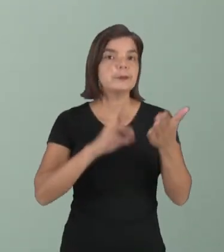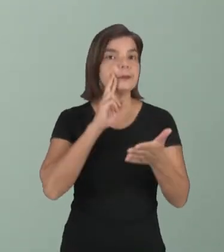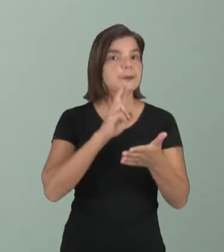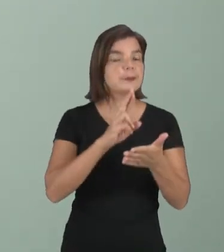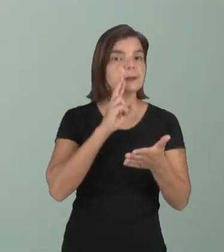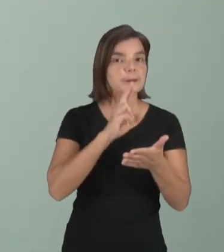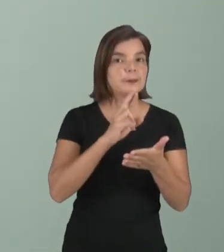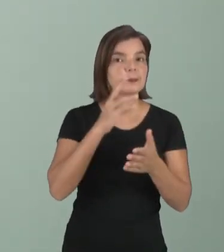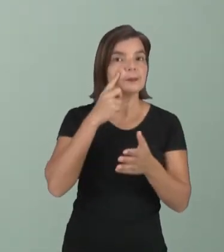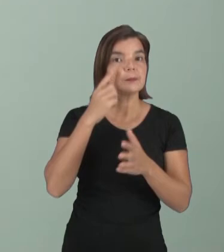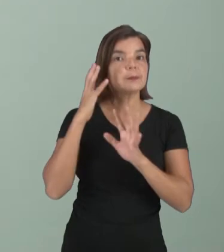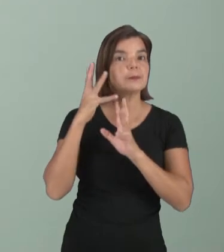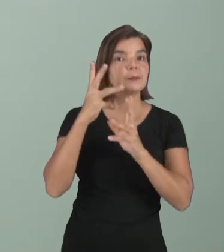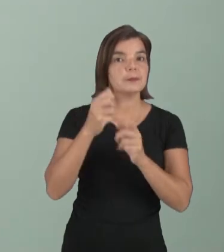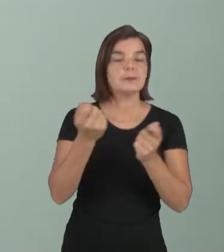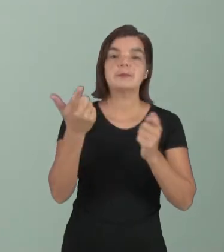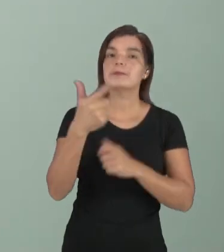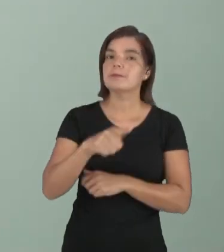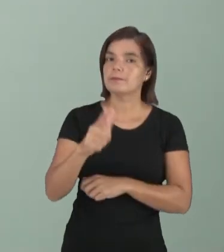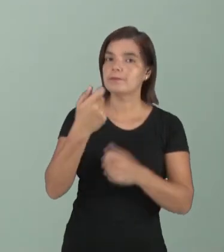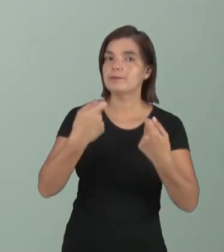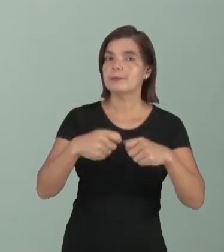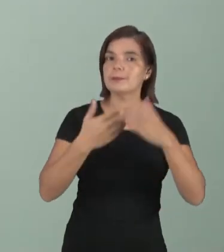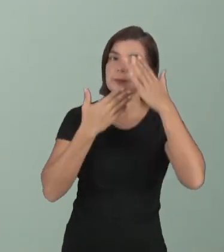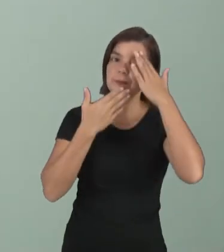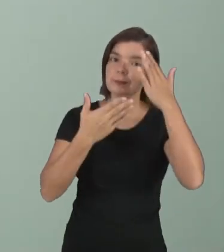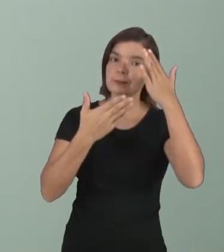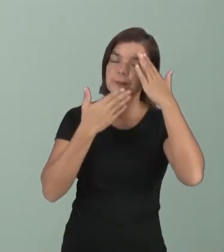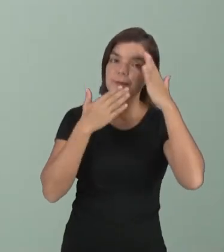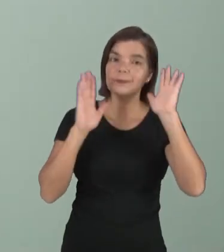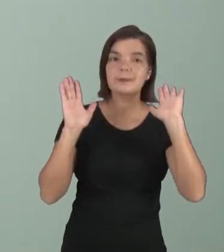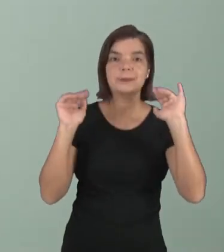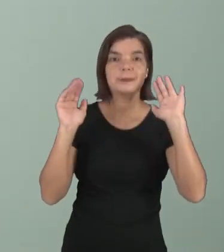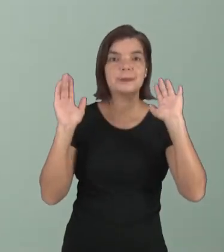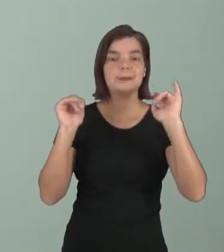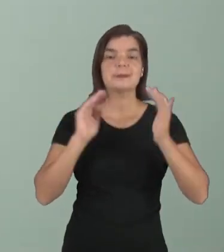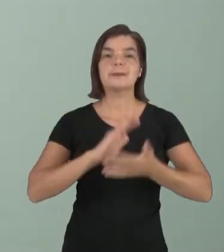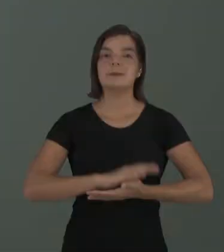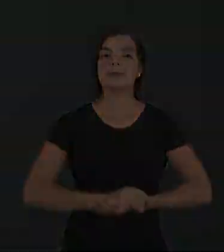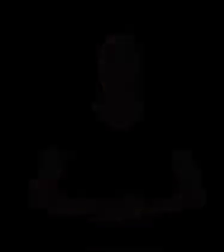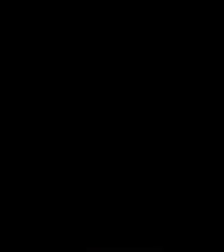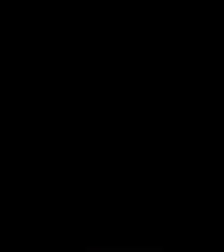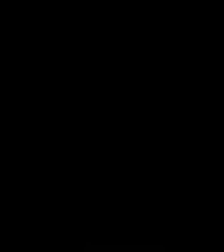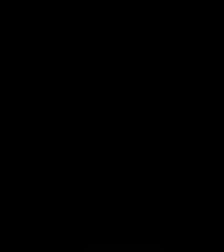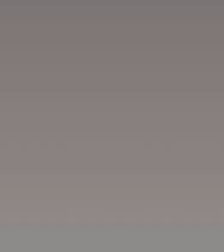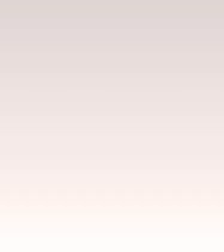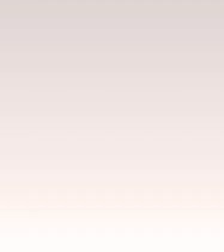exercícios e reveja quantas vezes forem necessário. Obrigado pela companhia e até a próxima aula.